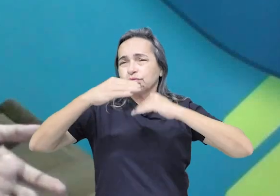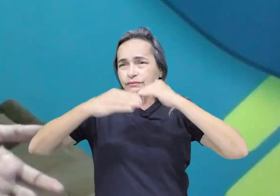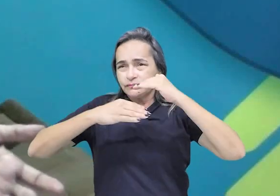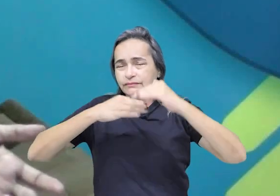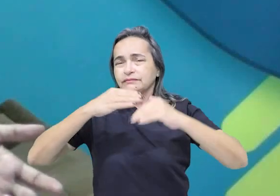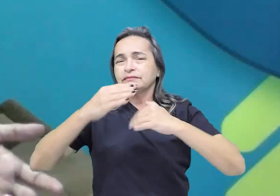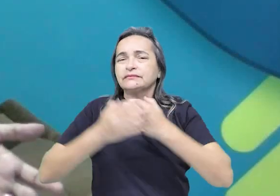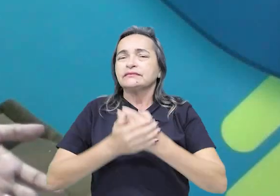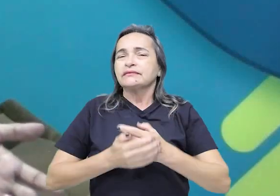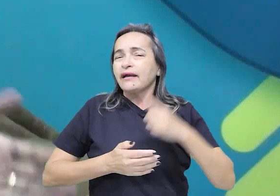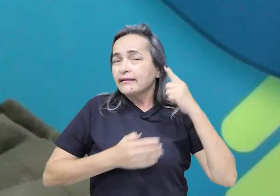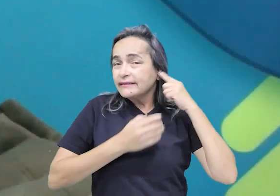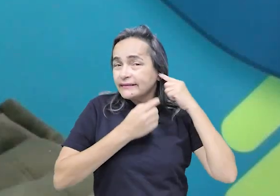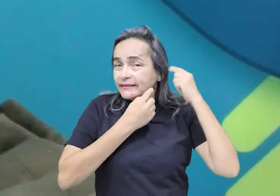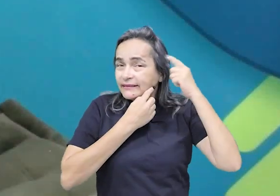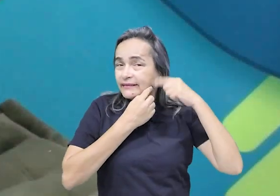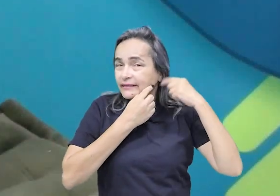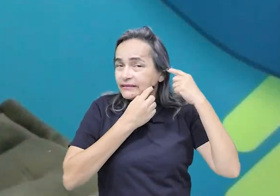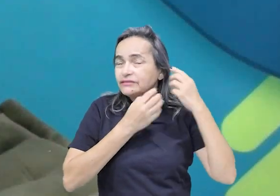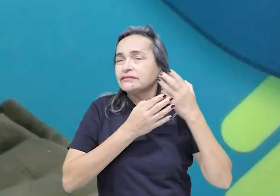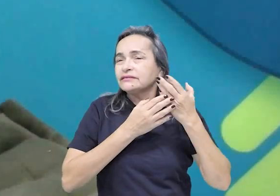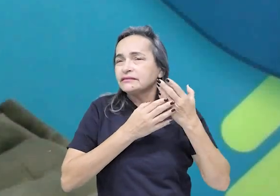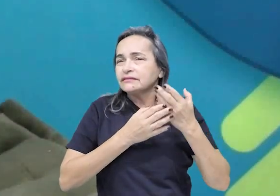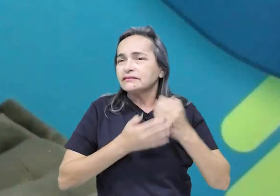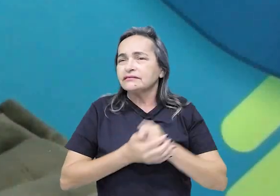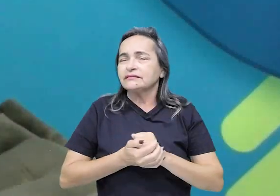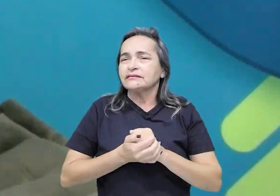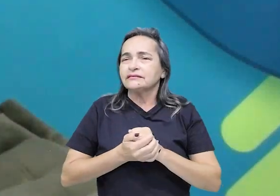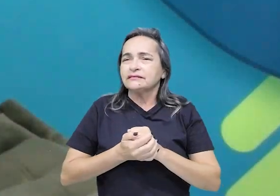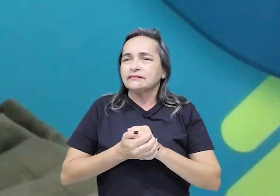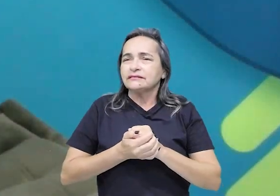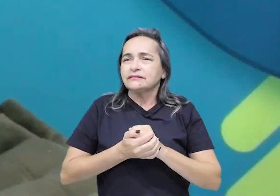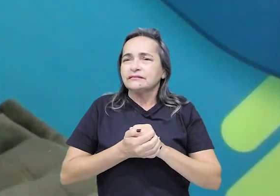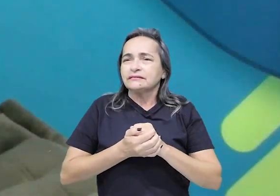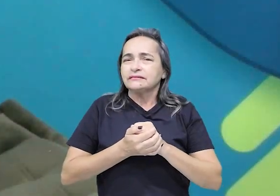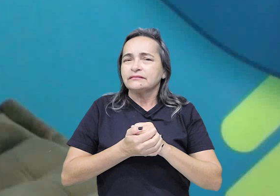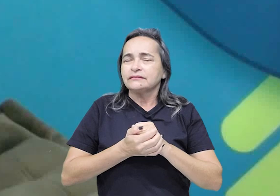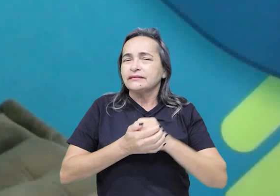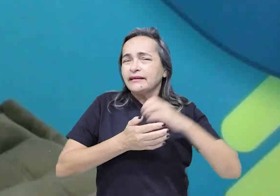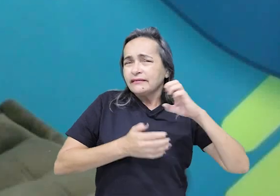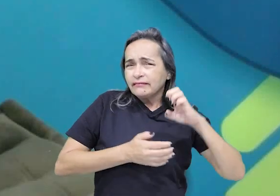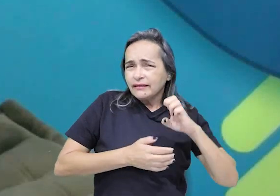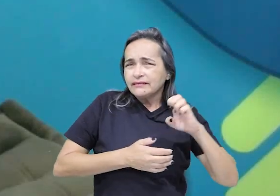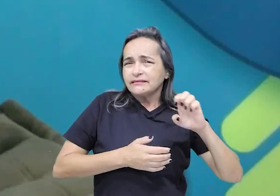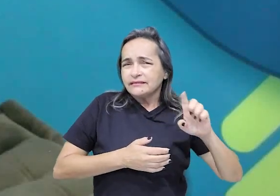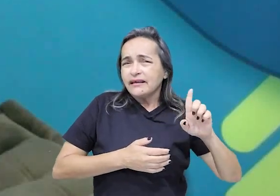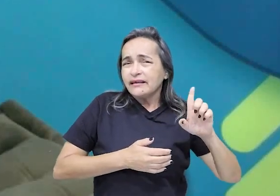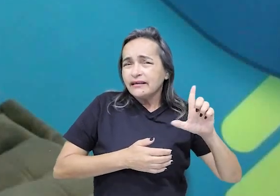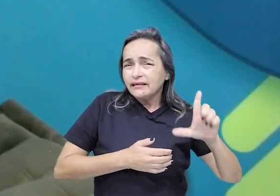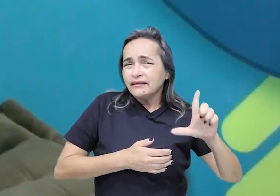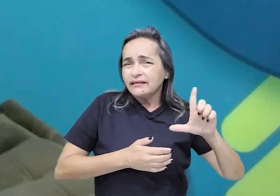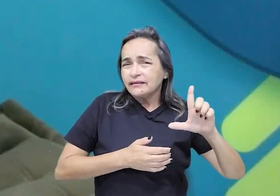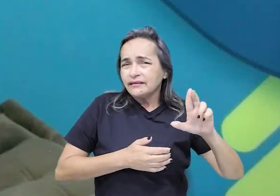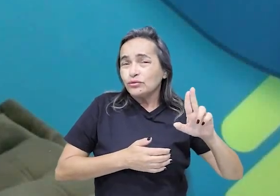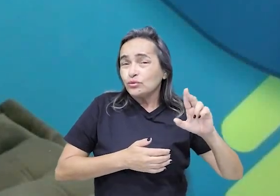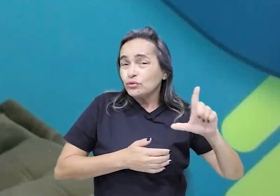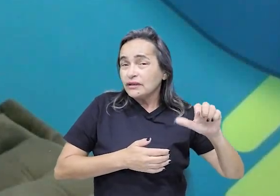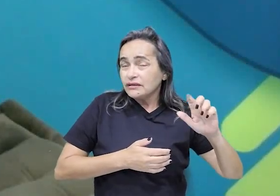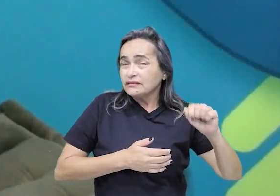da cóclea, tá? Só pra gente dar assim uma, né? Então a gente vai lá e matou umas célulazinhas dessa, matou